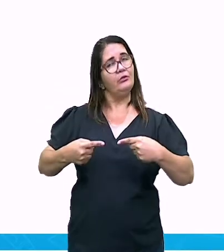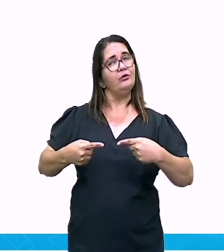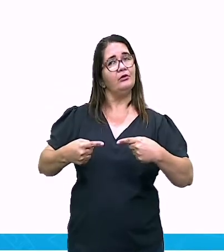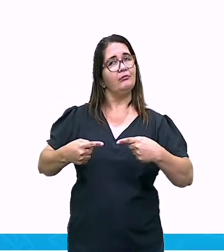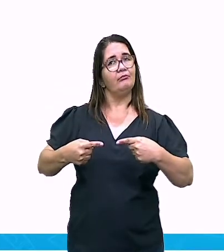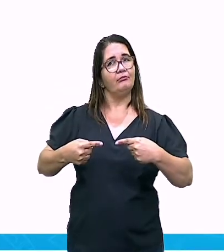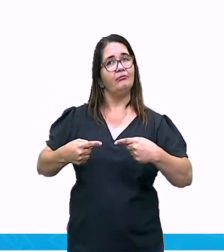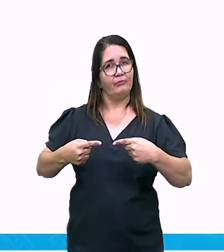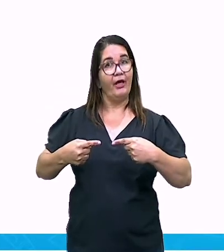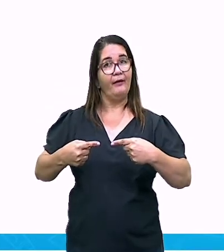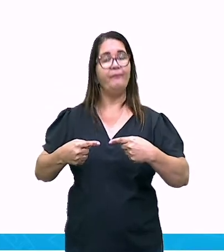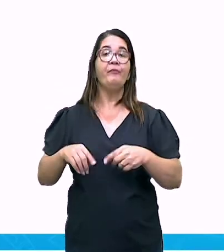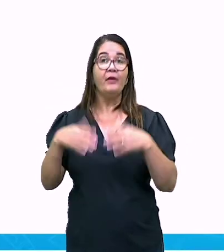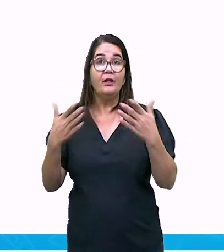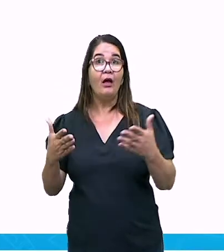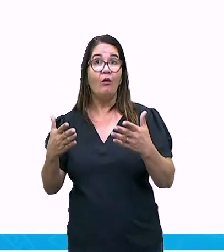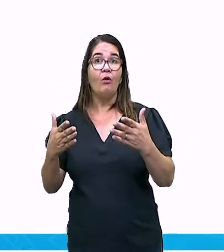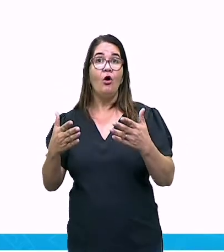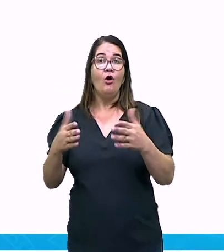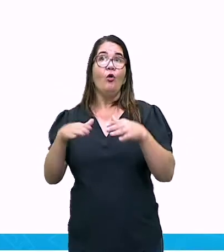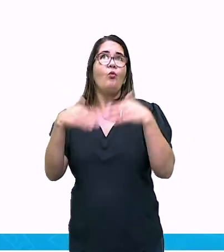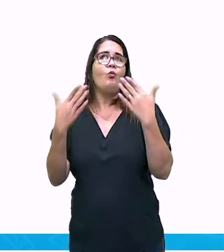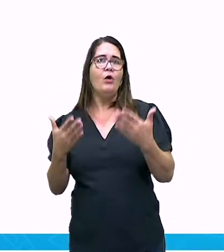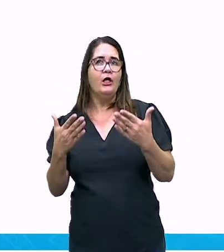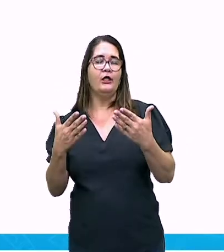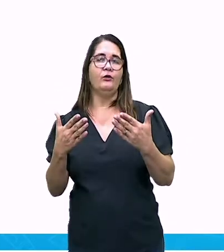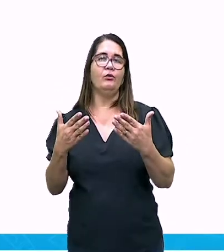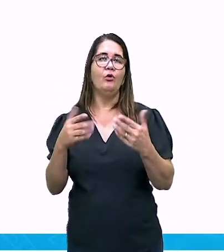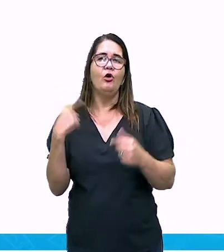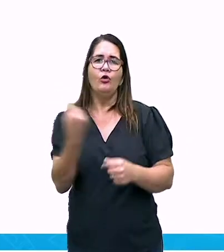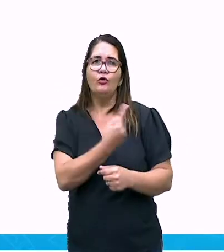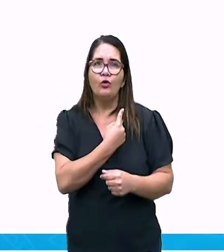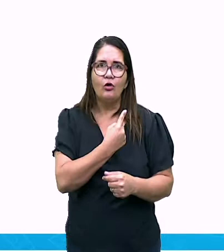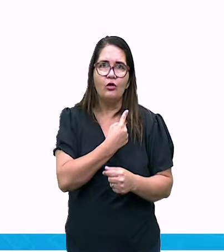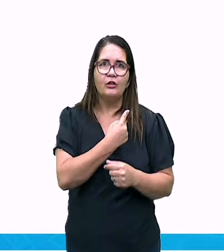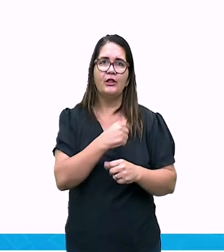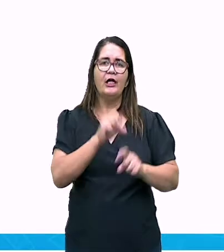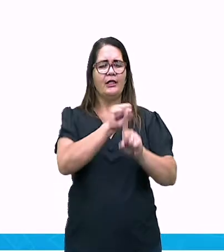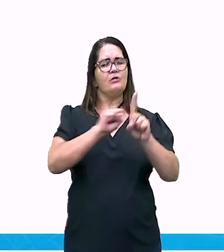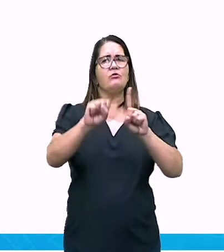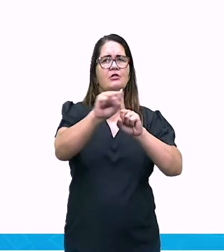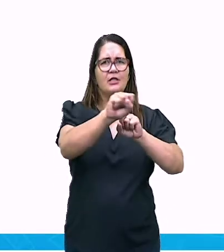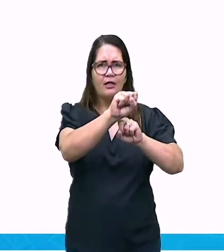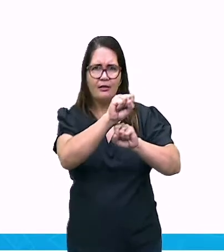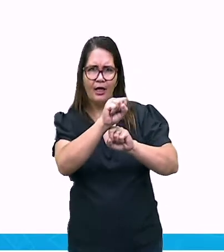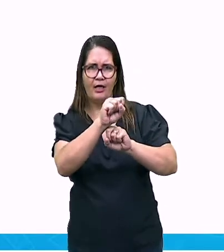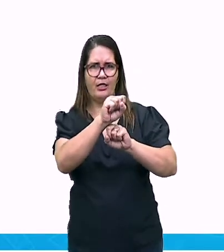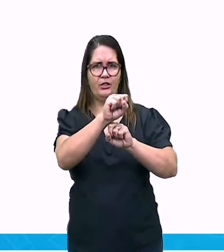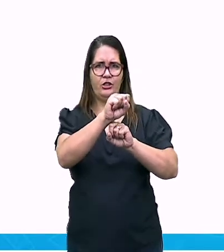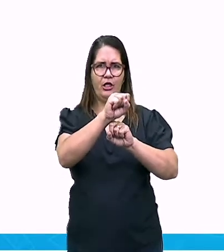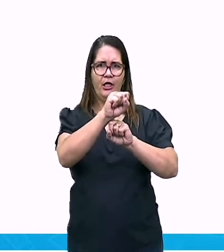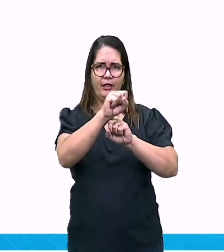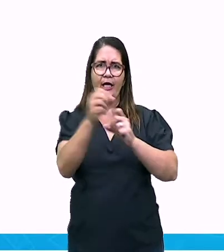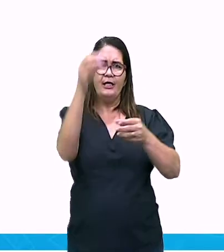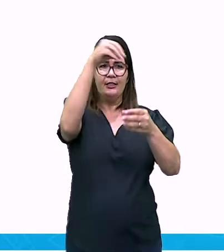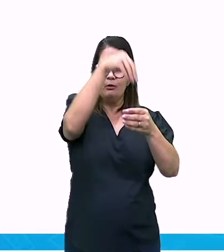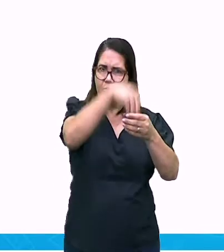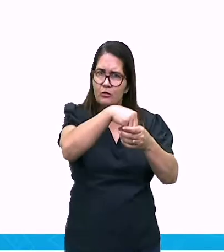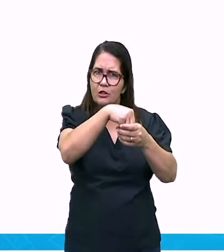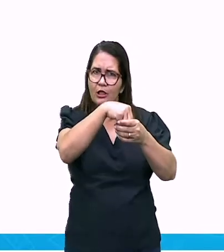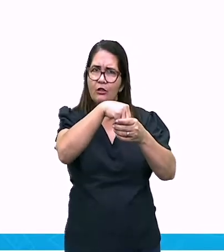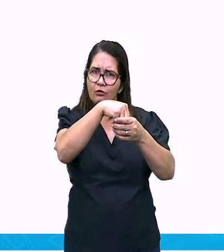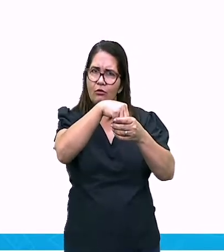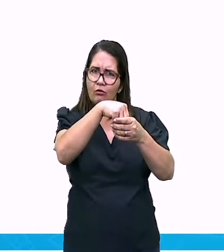política. Por isso é importante nós entendermos aqui o significado da política. Política não é